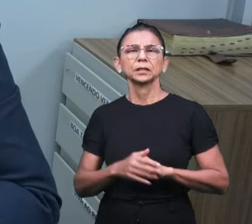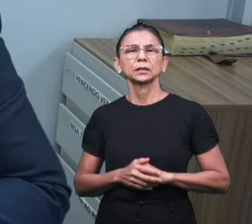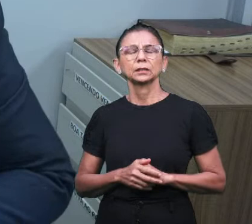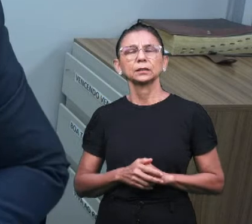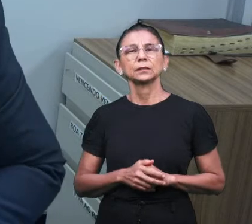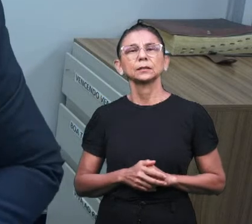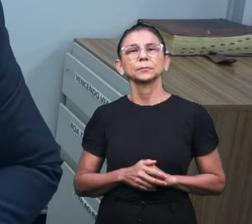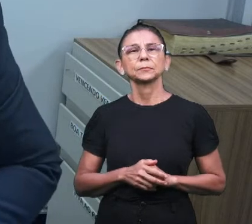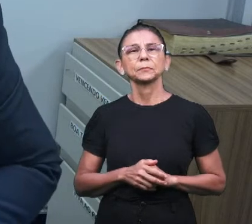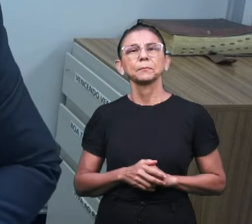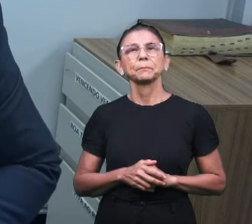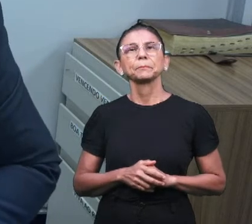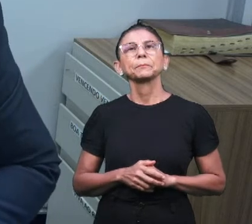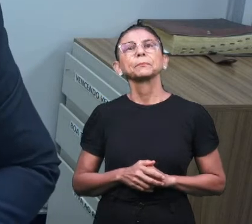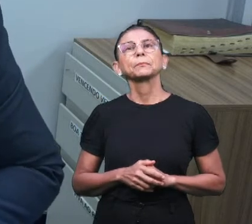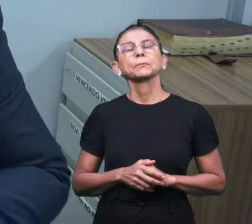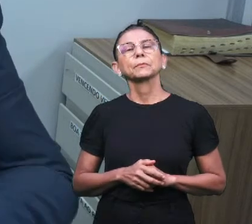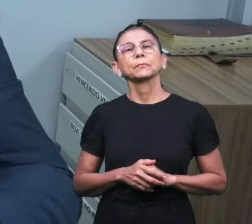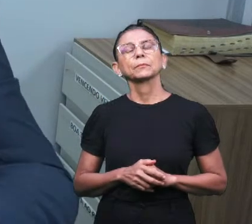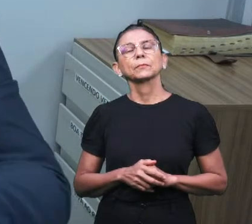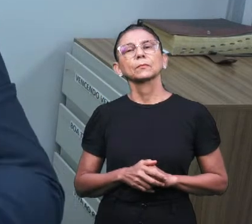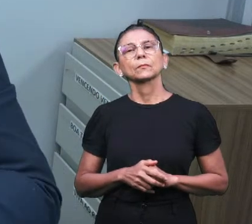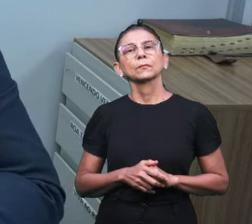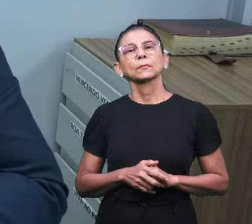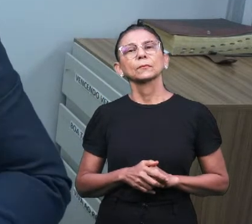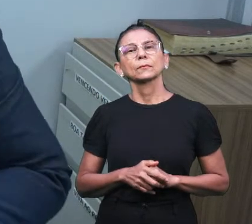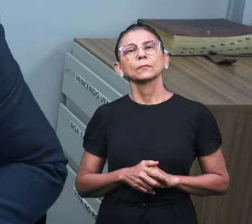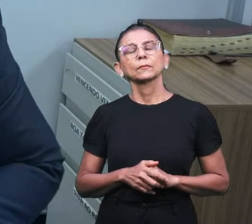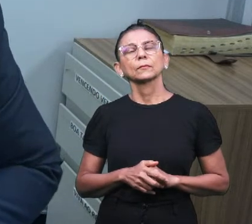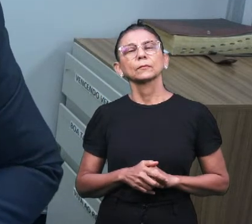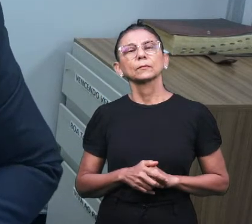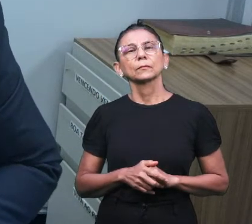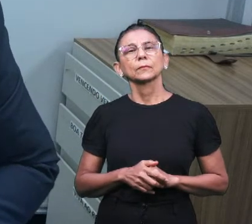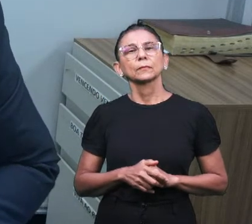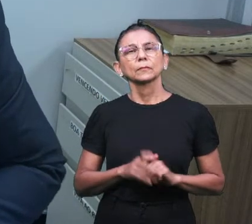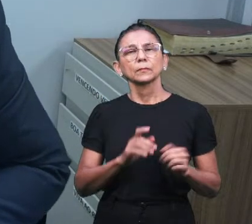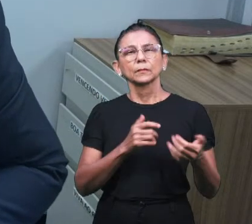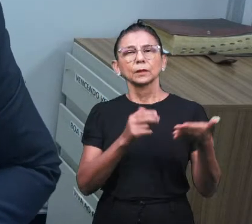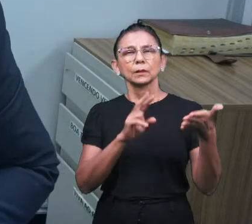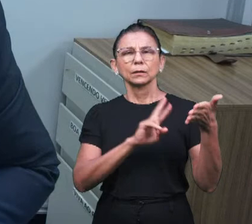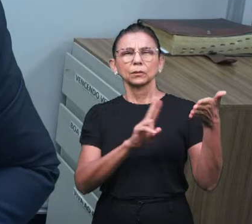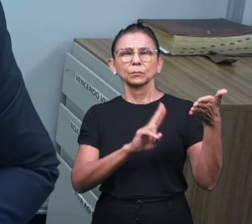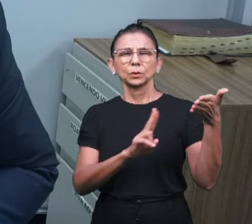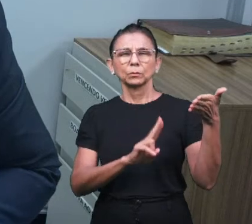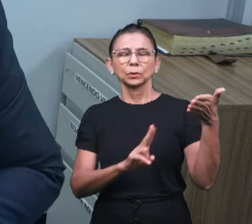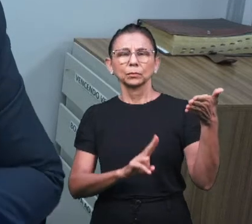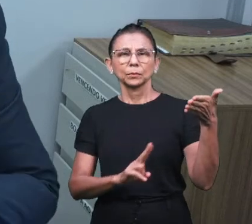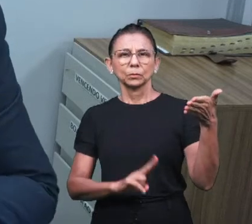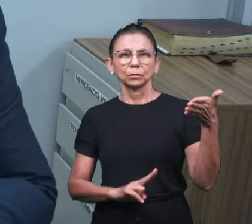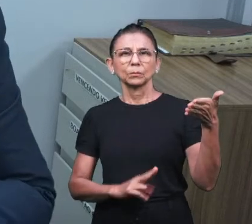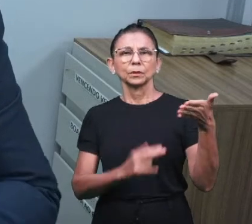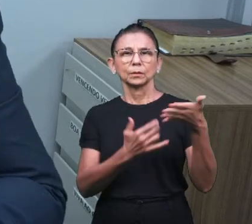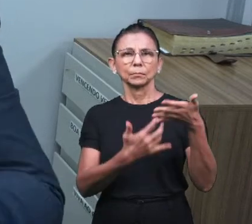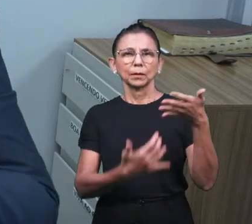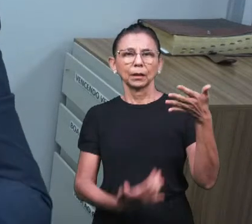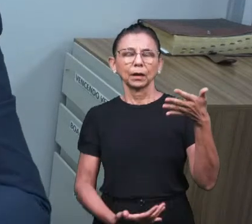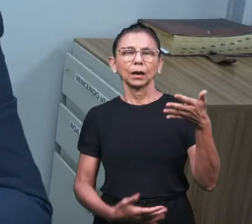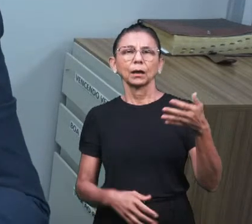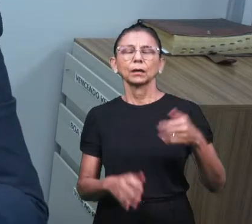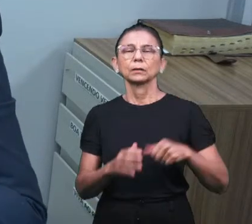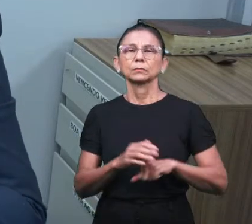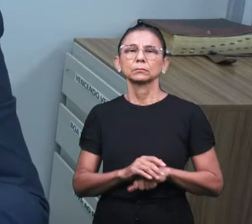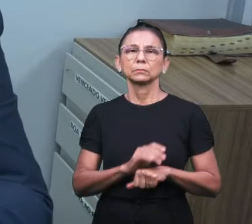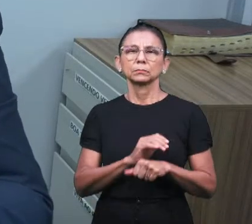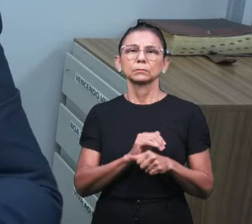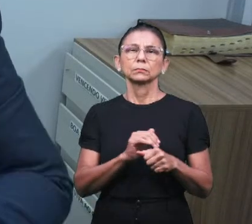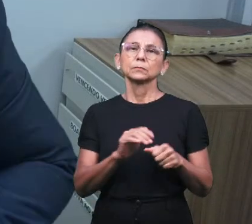Santos também, aqui dando glória a Deus. Nosso querido João Klinge, ali em Petrópolis, no Rio de Janeiro. Mande a sua pergunta, ou